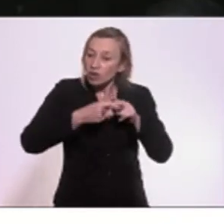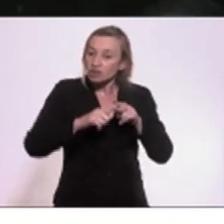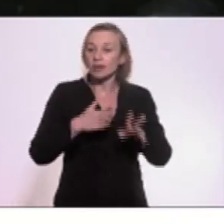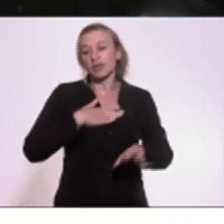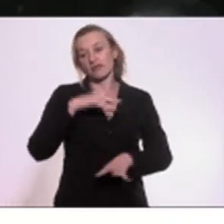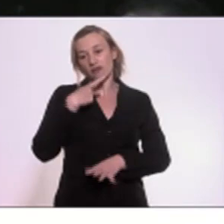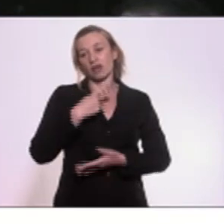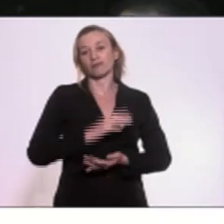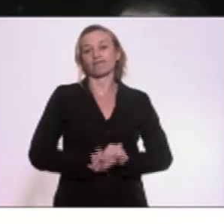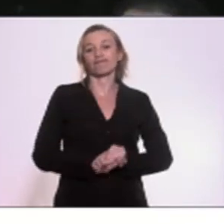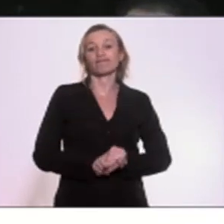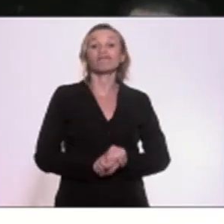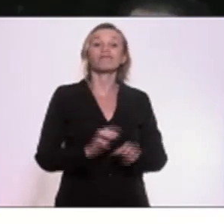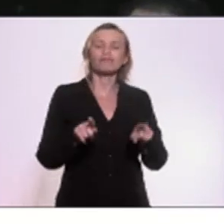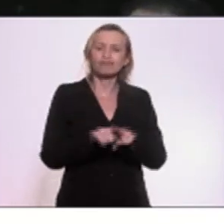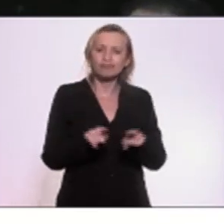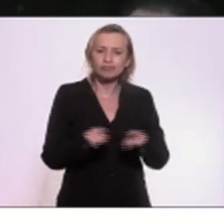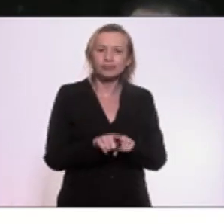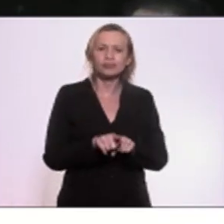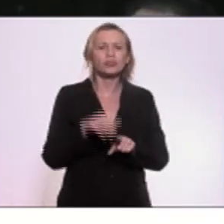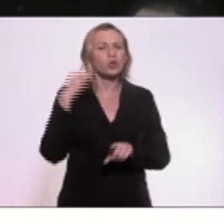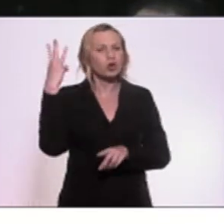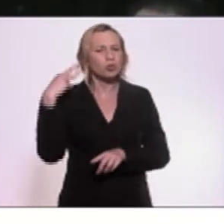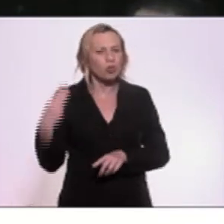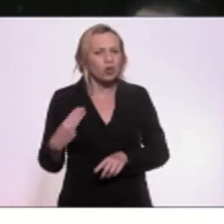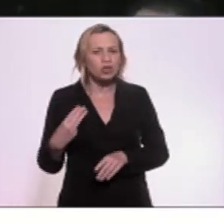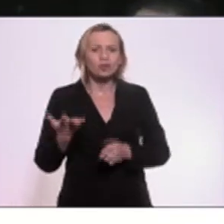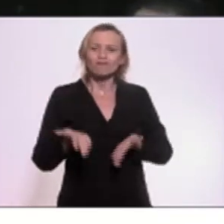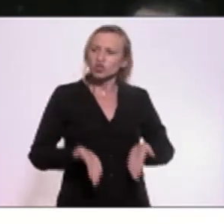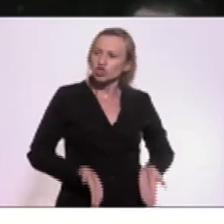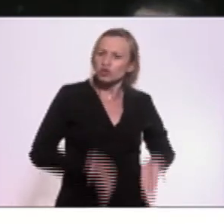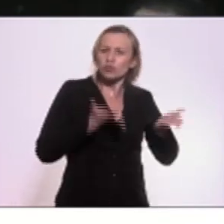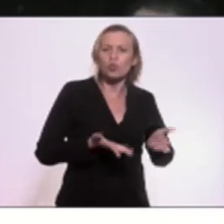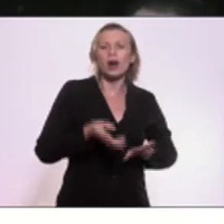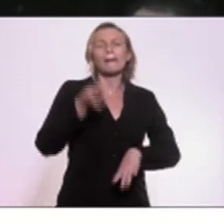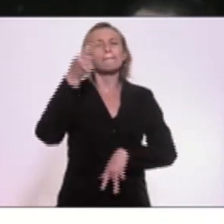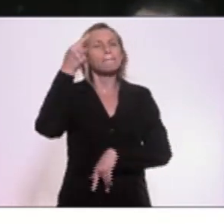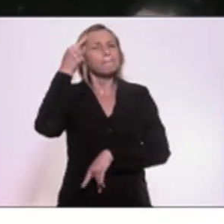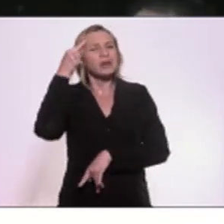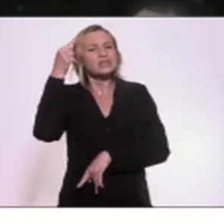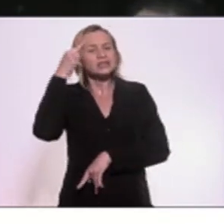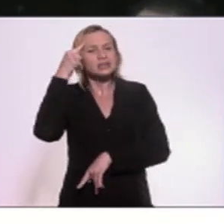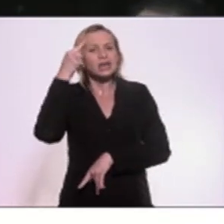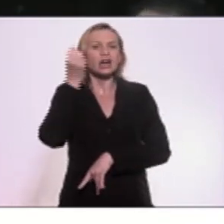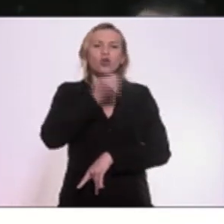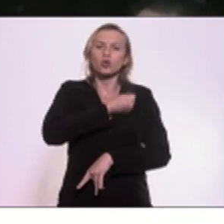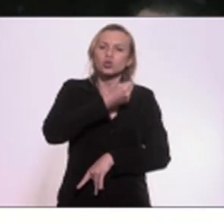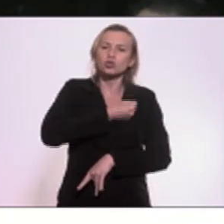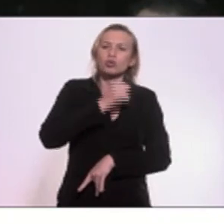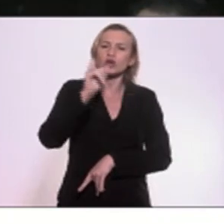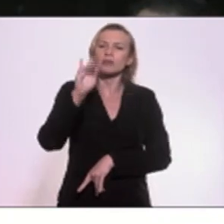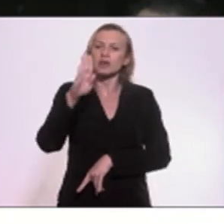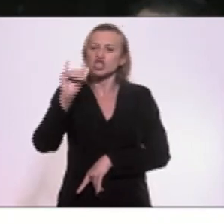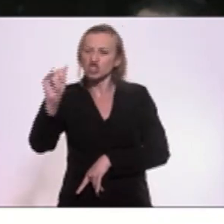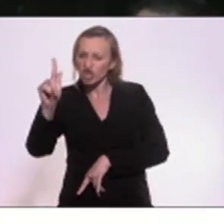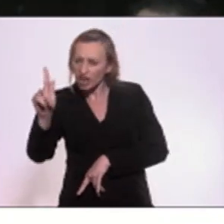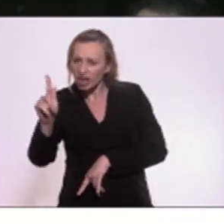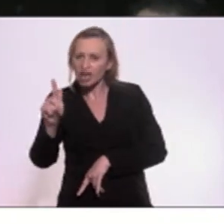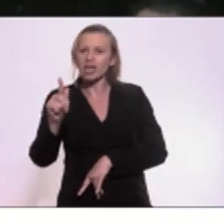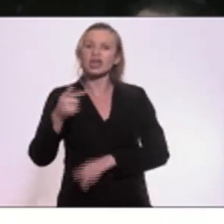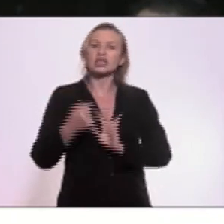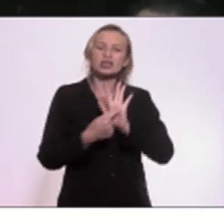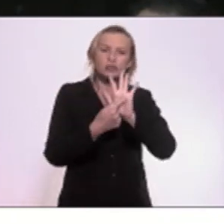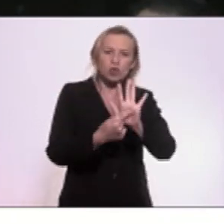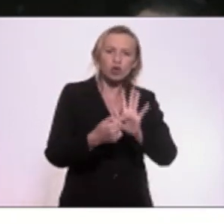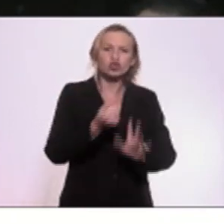minha fala. Também, Mônica Francisco, nos estimula a pensar com os dados do IBGE, né, esses apontados